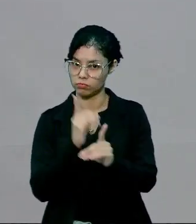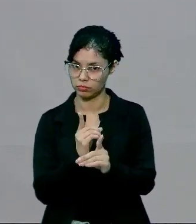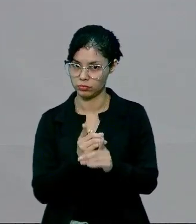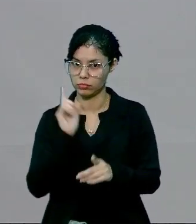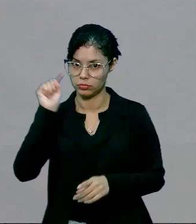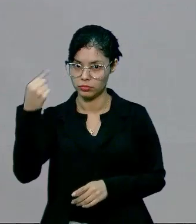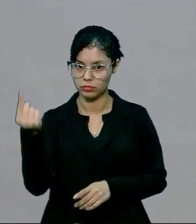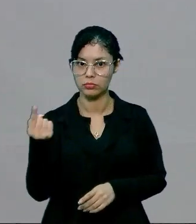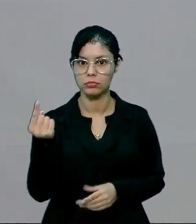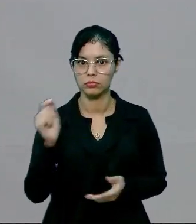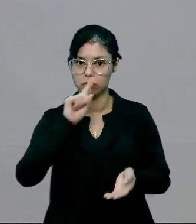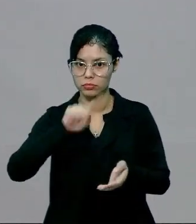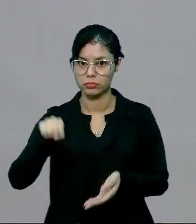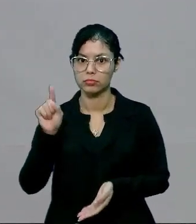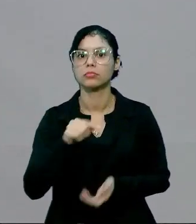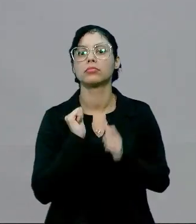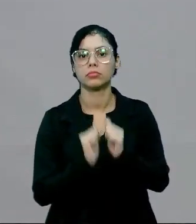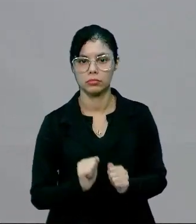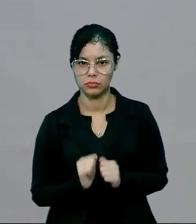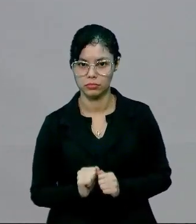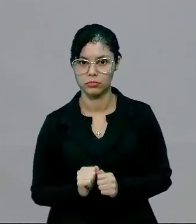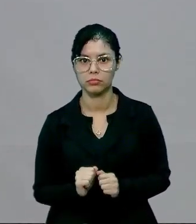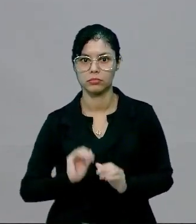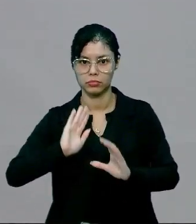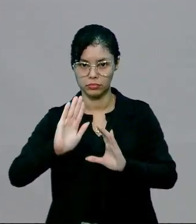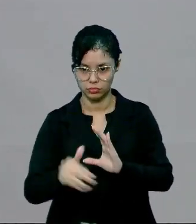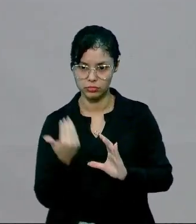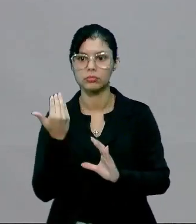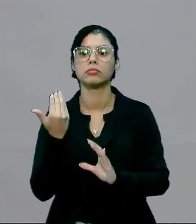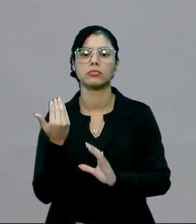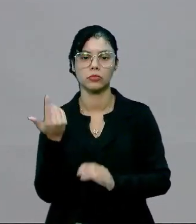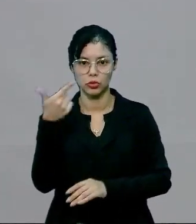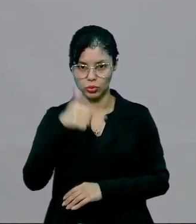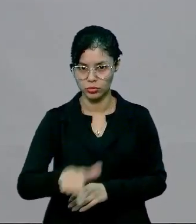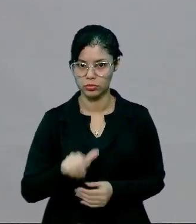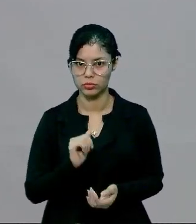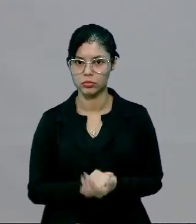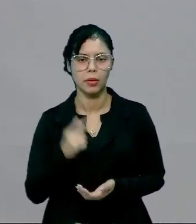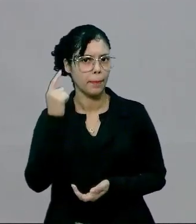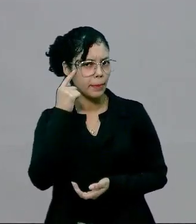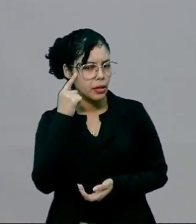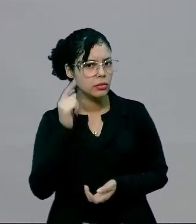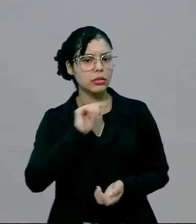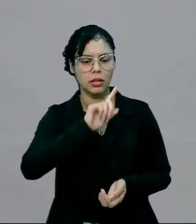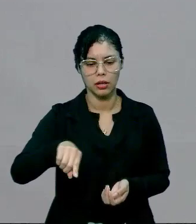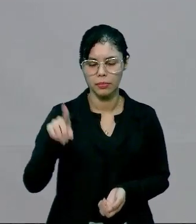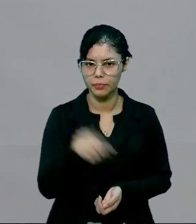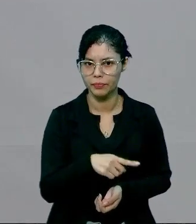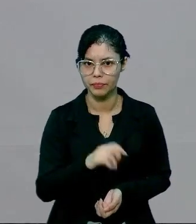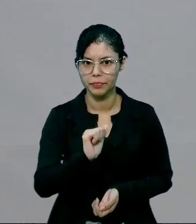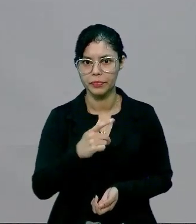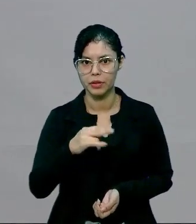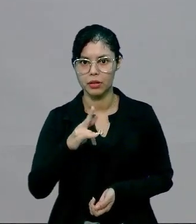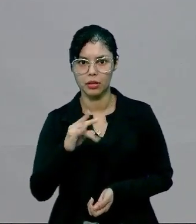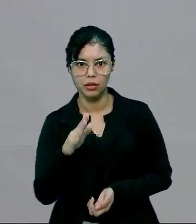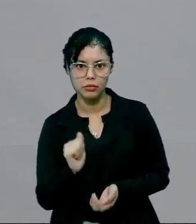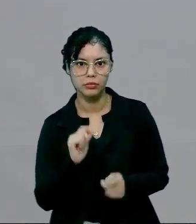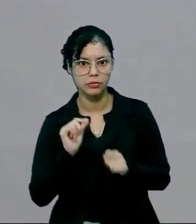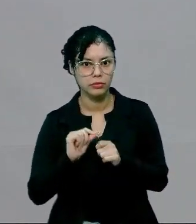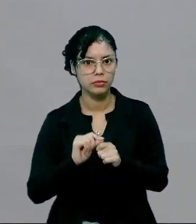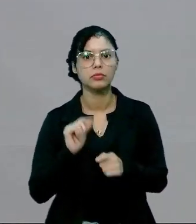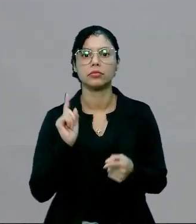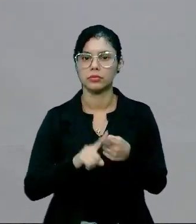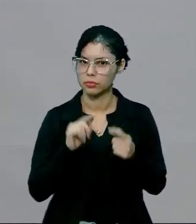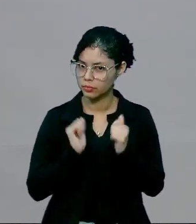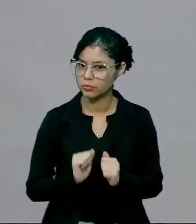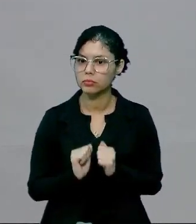E aquilo que foi apagado pode ser recuperado. Então, assim, não pense você que você está escondido, que ninguém pode descobrir o que você faz,